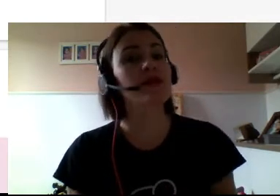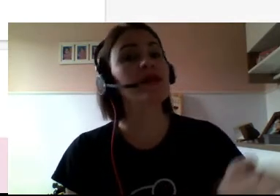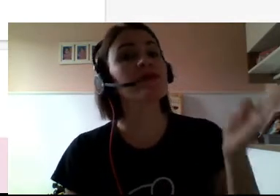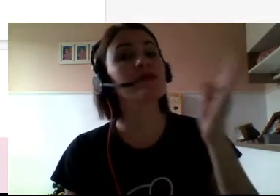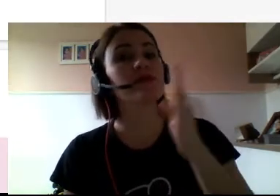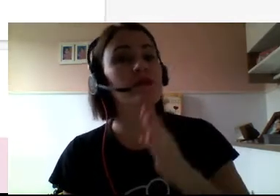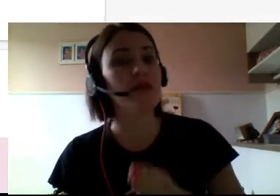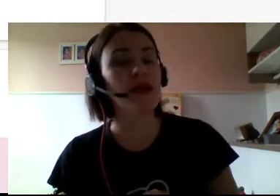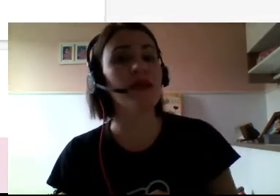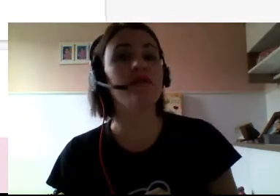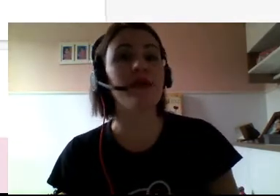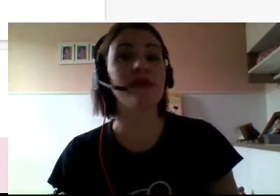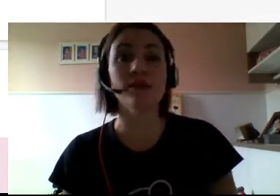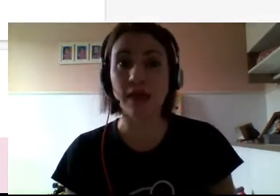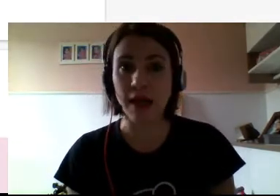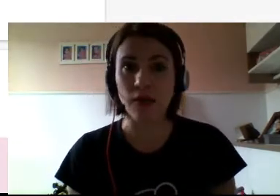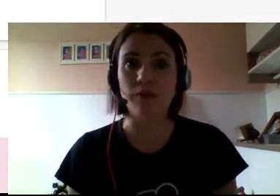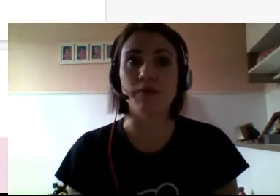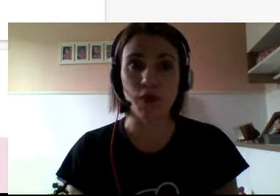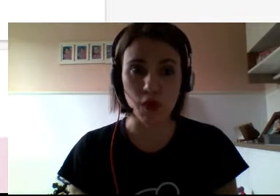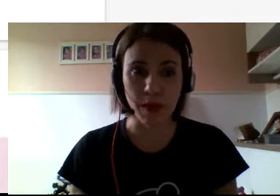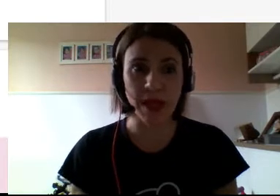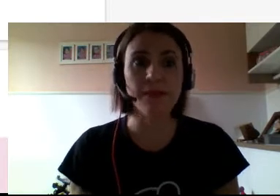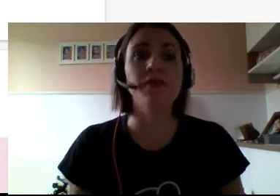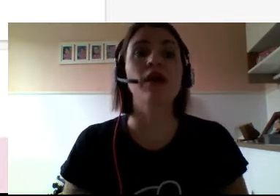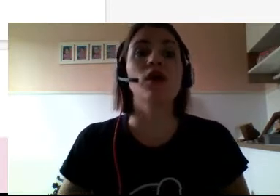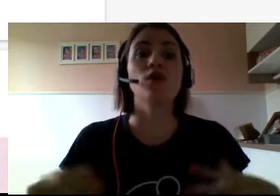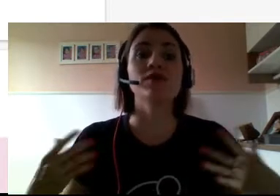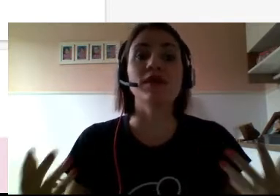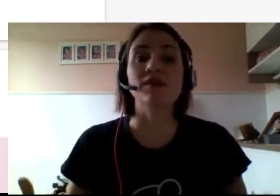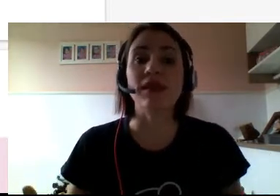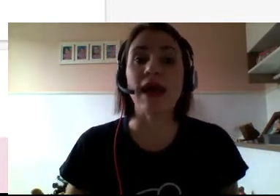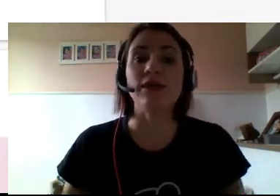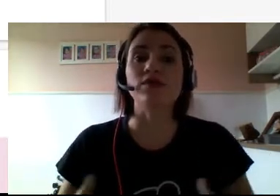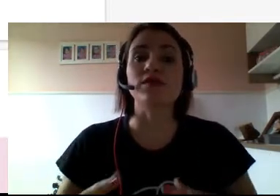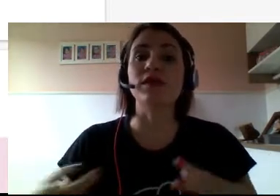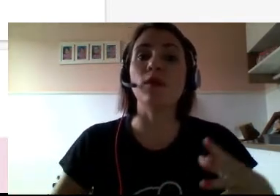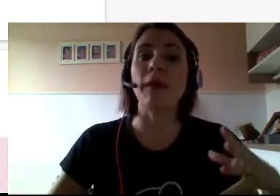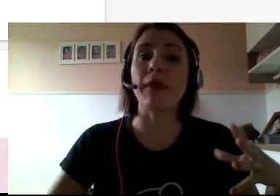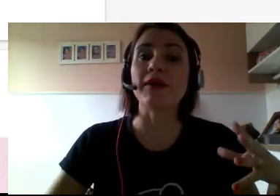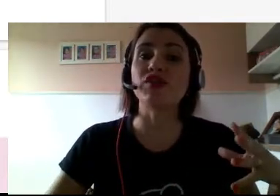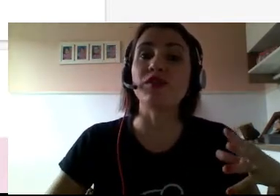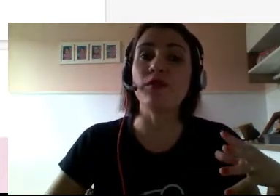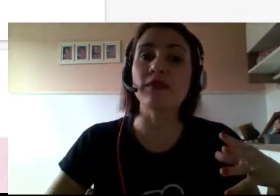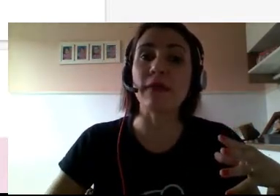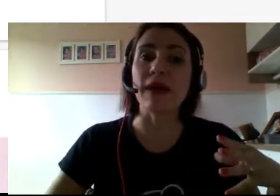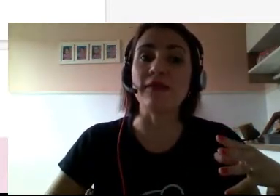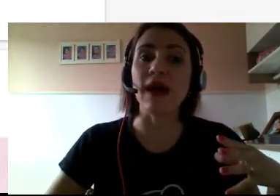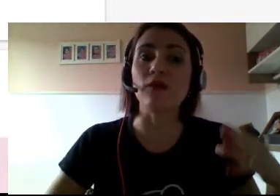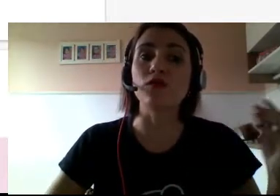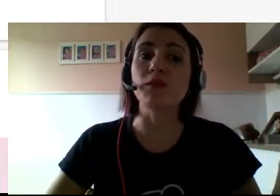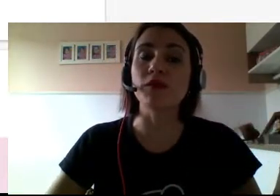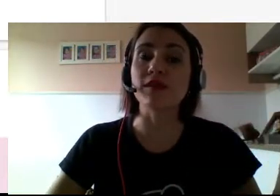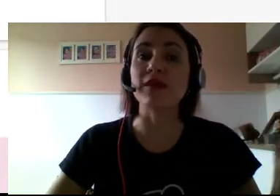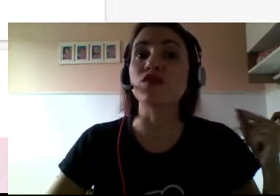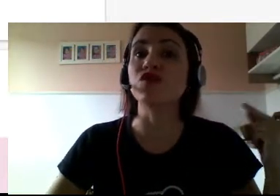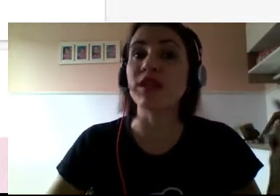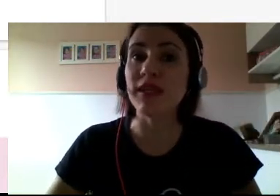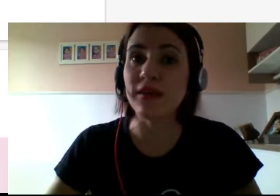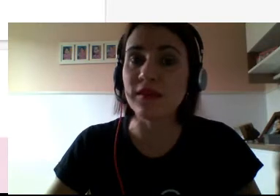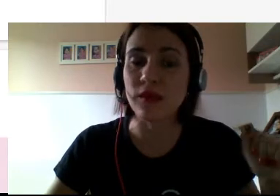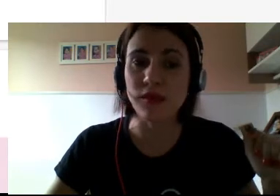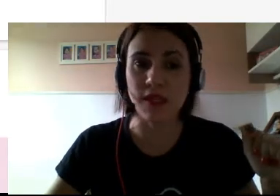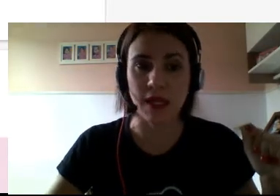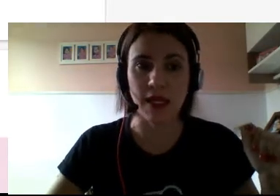Então ela tem que ser também levado a sério tudo bem os ensaios são uma parte fundamental do